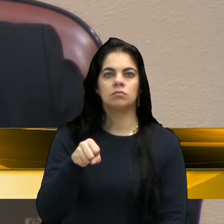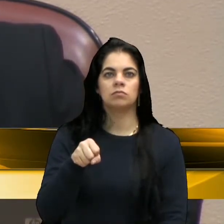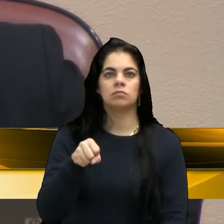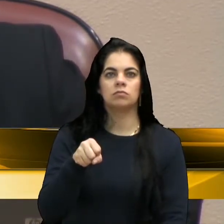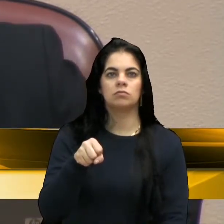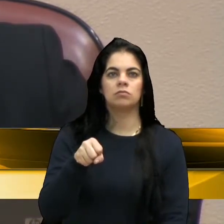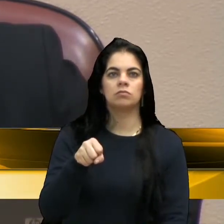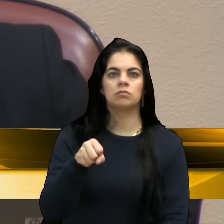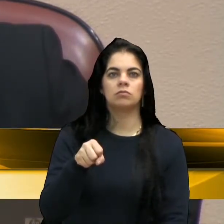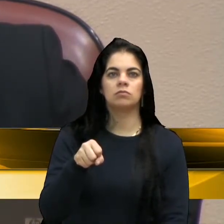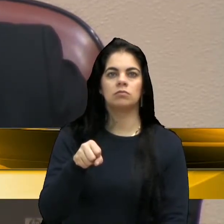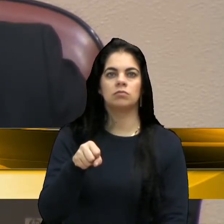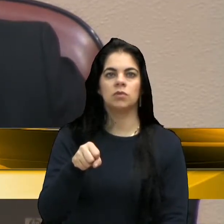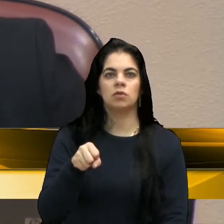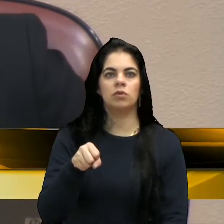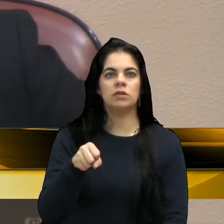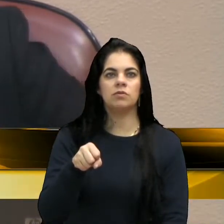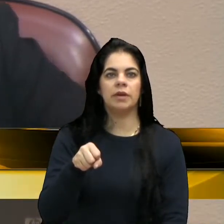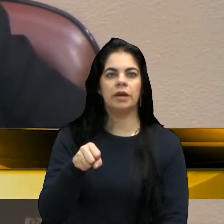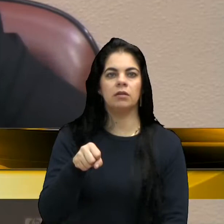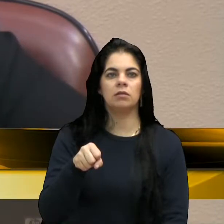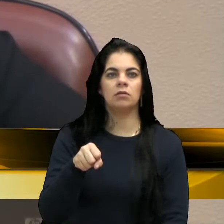Vereador Velocino Ex, favorável.